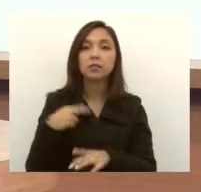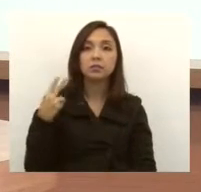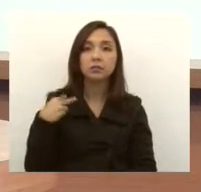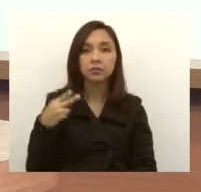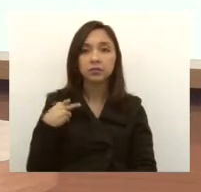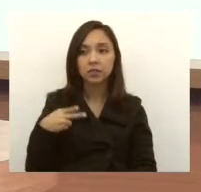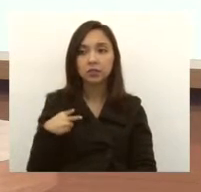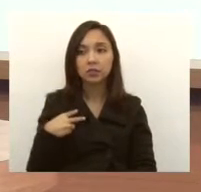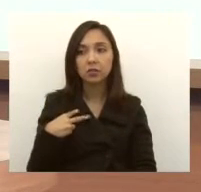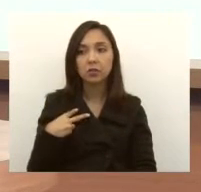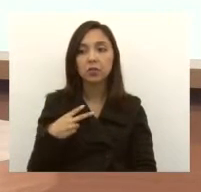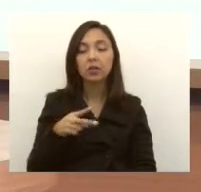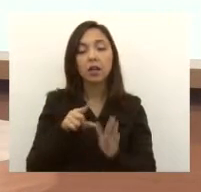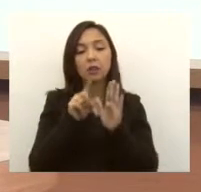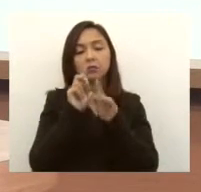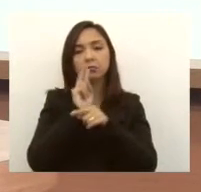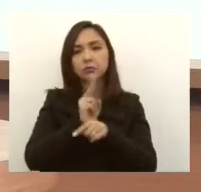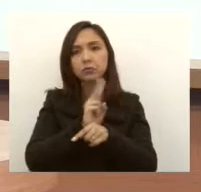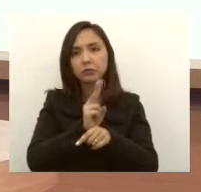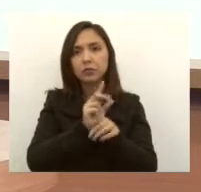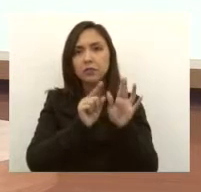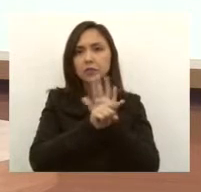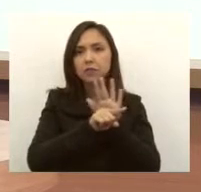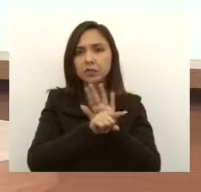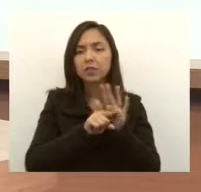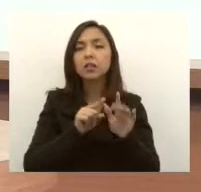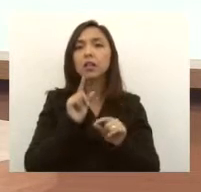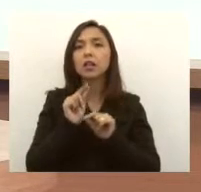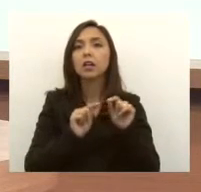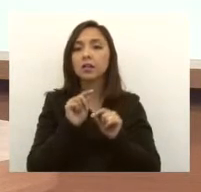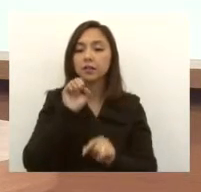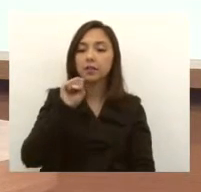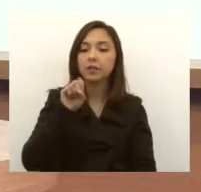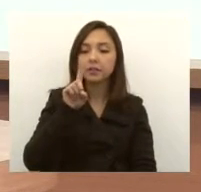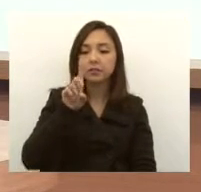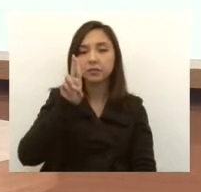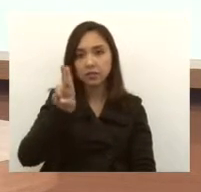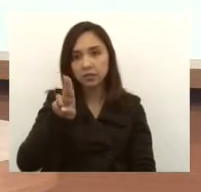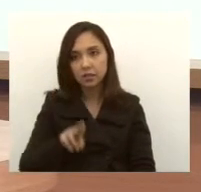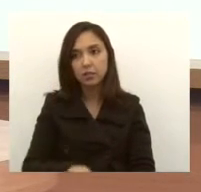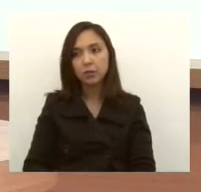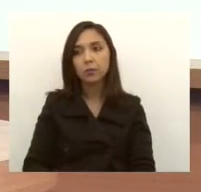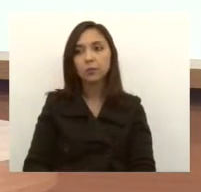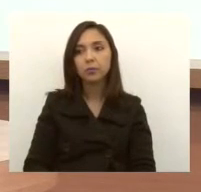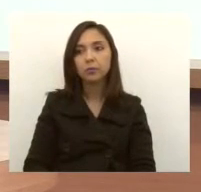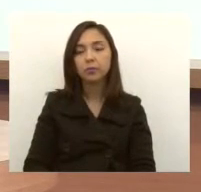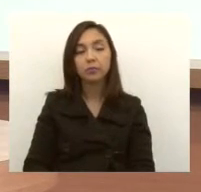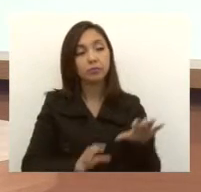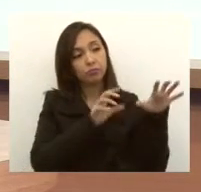vereadores, uma fiscalização mais efetiva da SDU para esses locais.